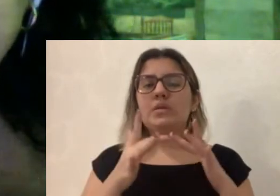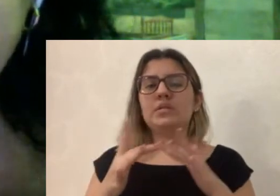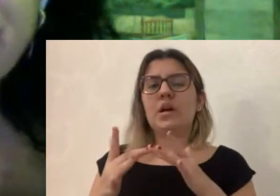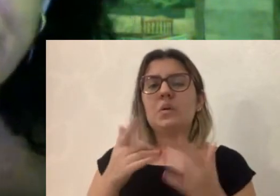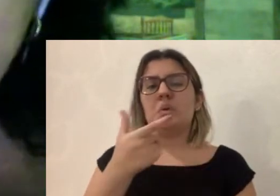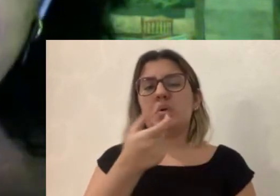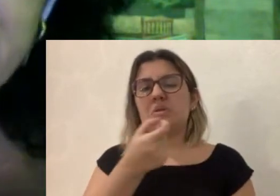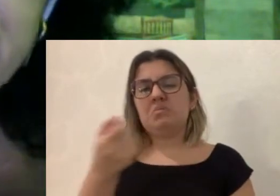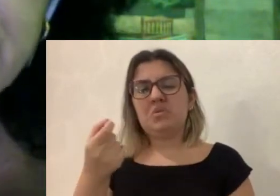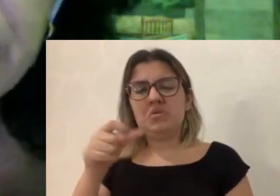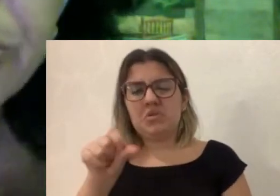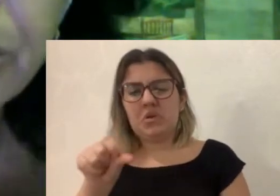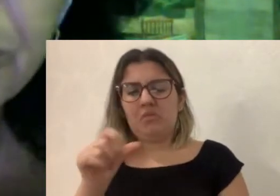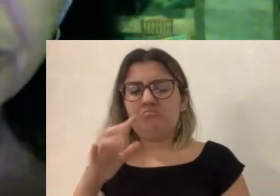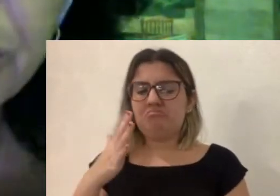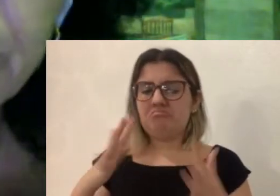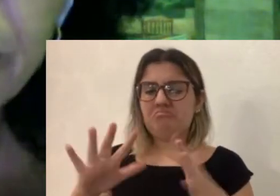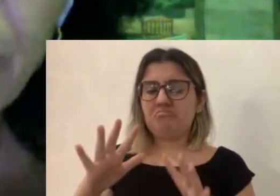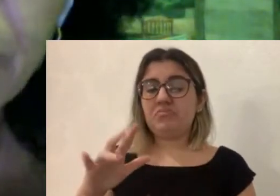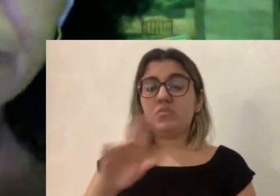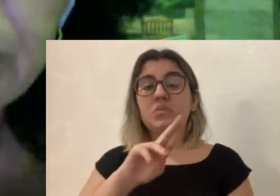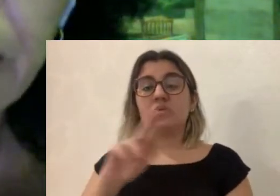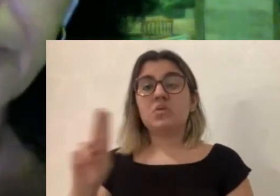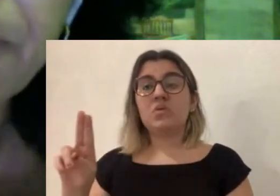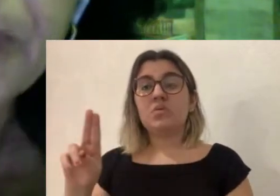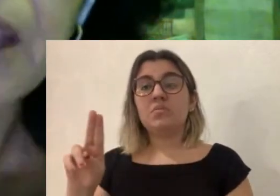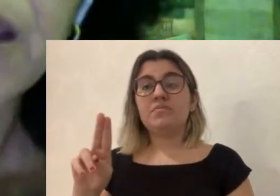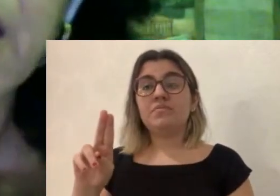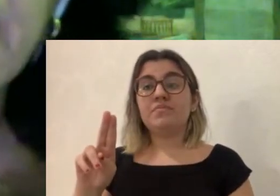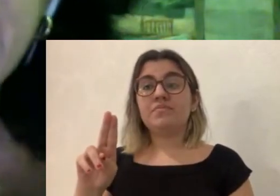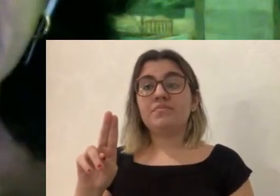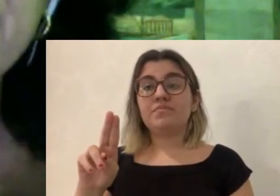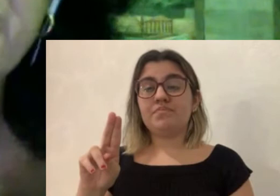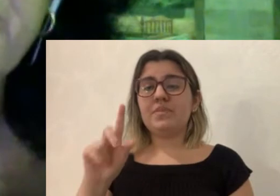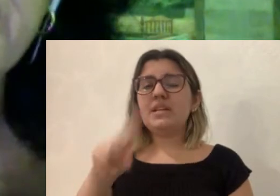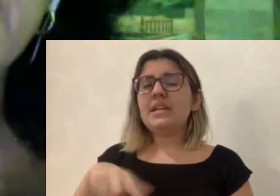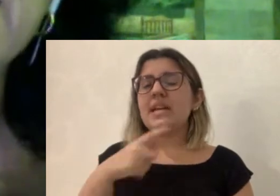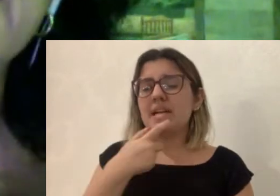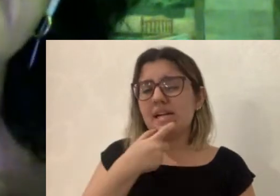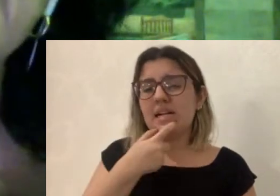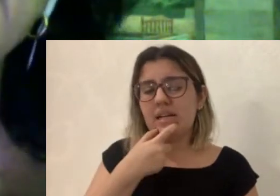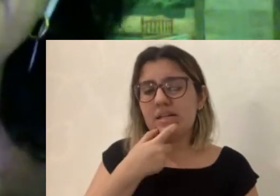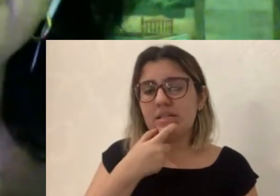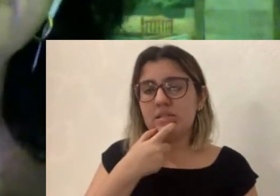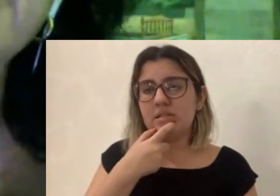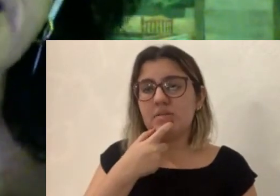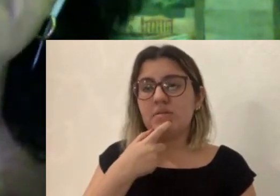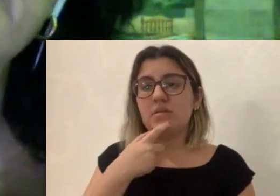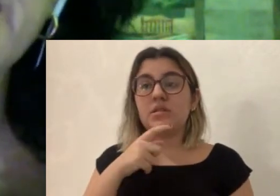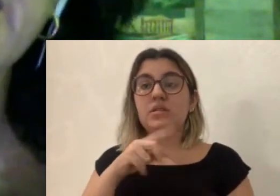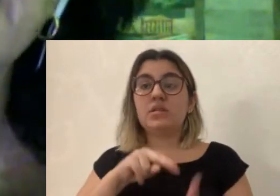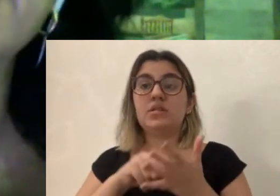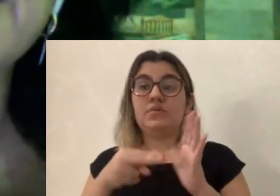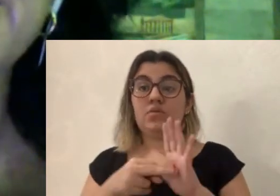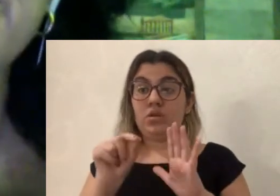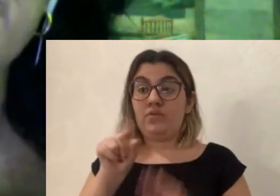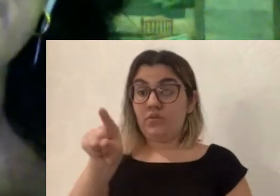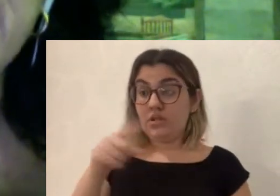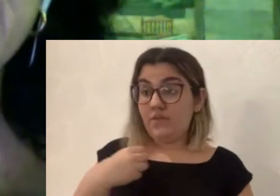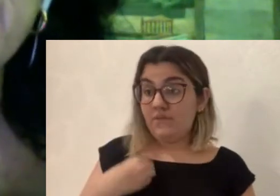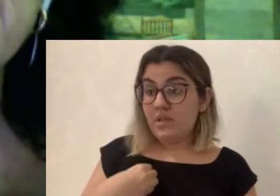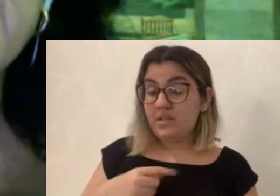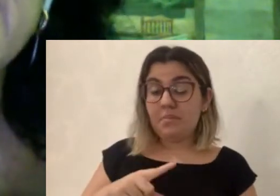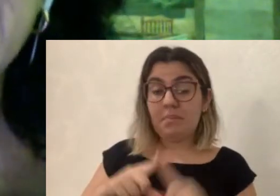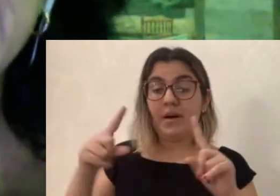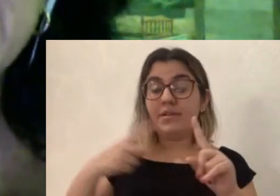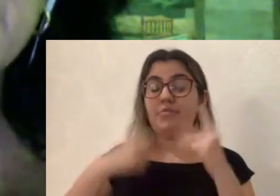tive contato já há muitos anos, 2009 e tal, que chama You are there, but I cannot see you. Né?